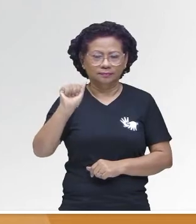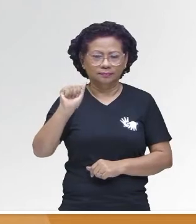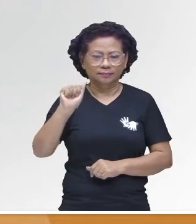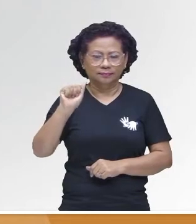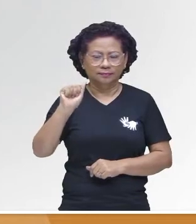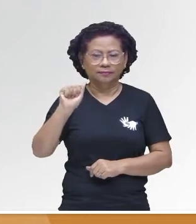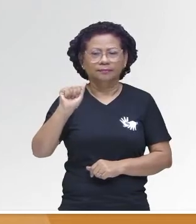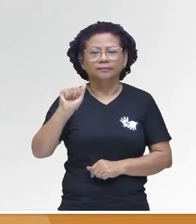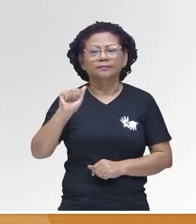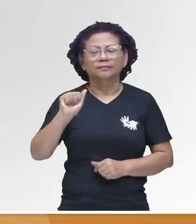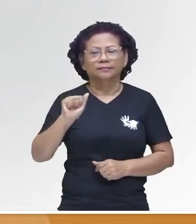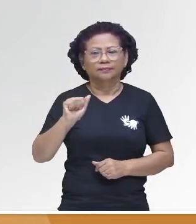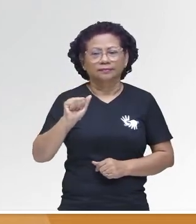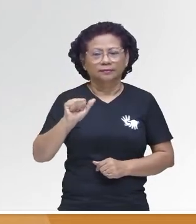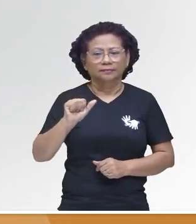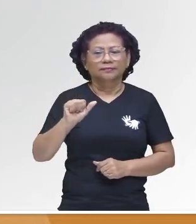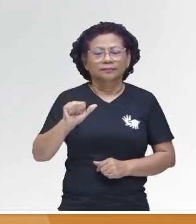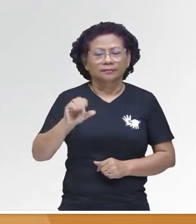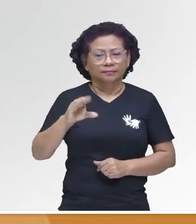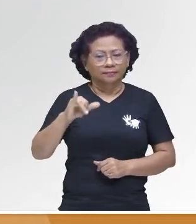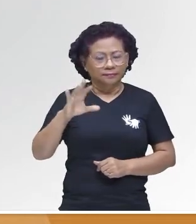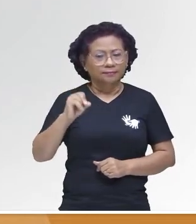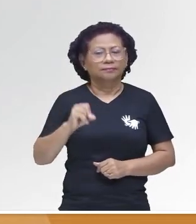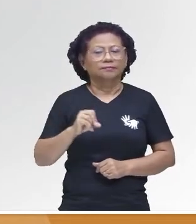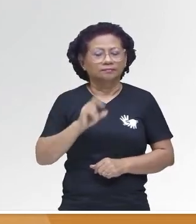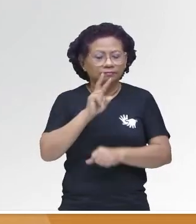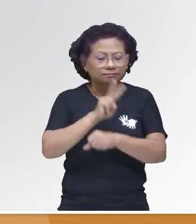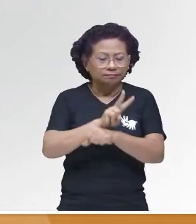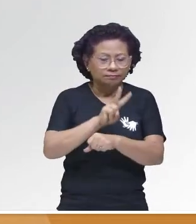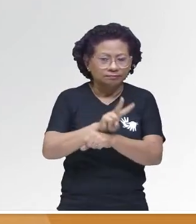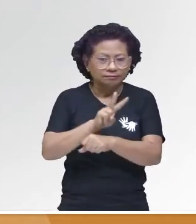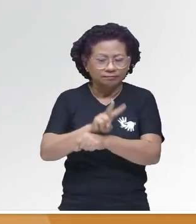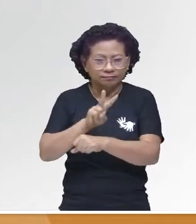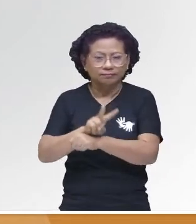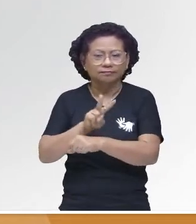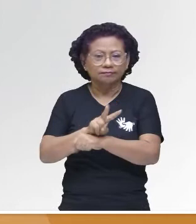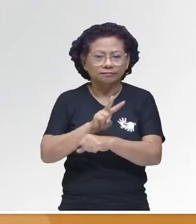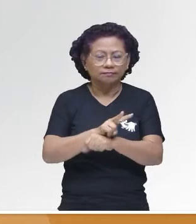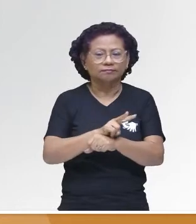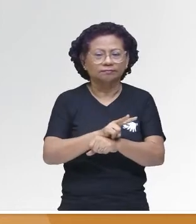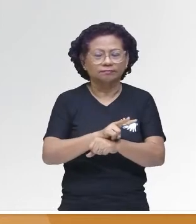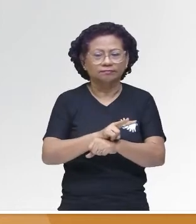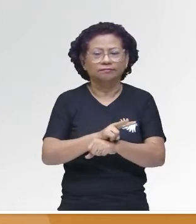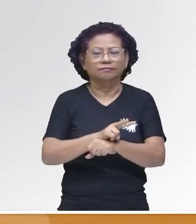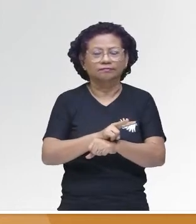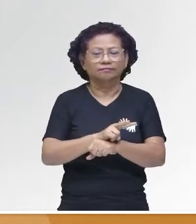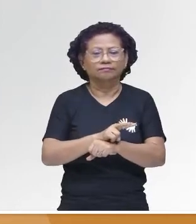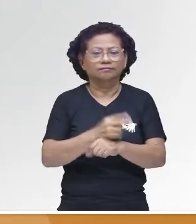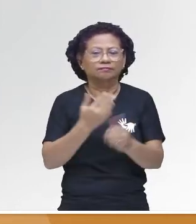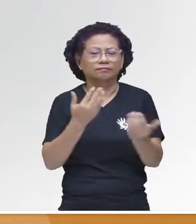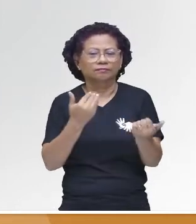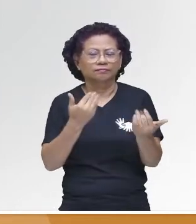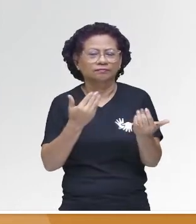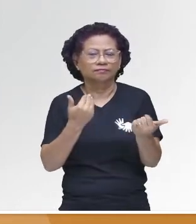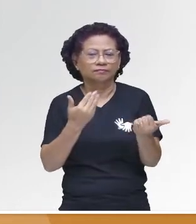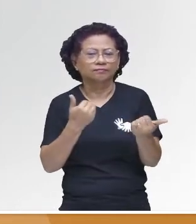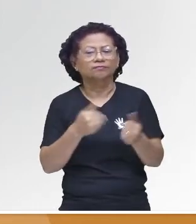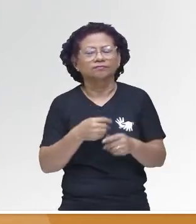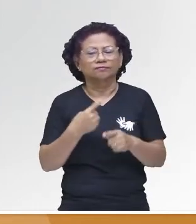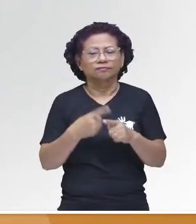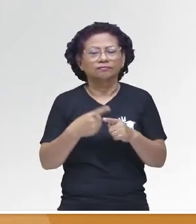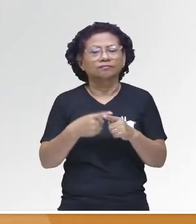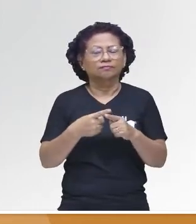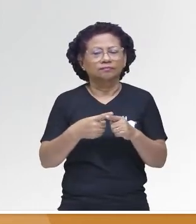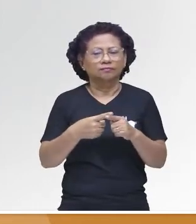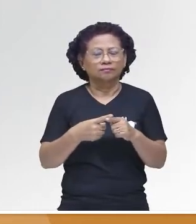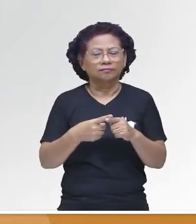jovem imperador, vai educá-lo, vai ensiná-lo nas artes da governança, da política,